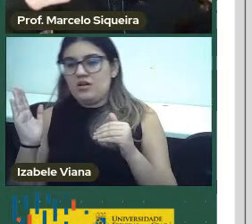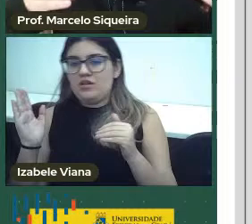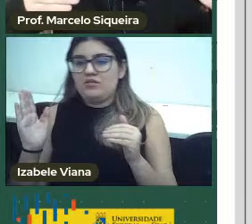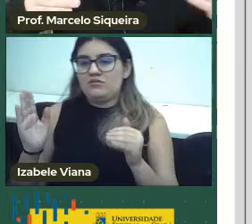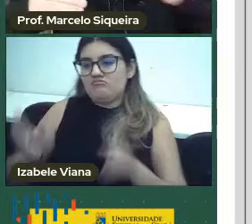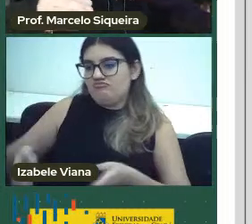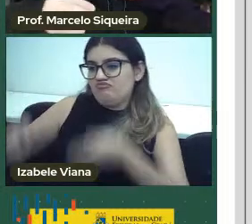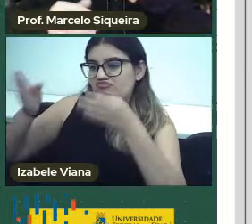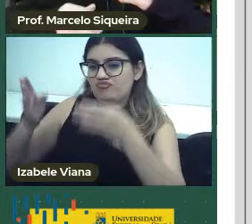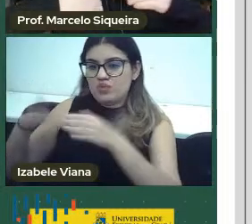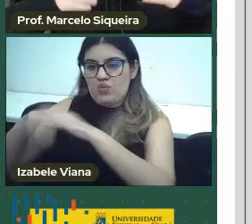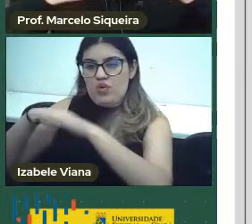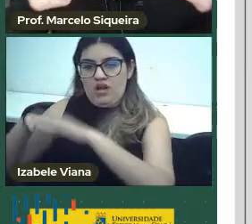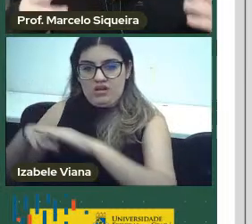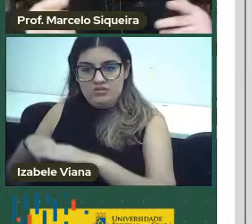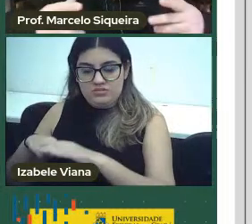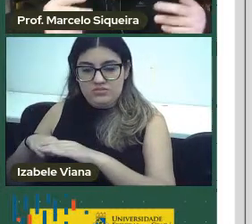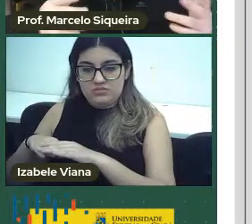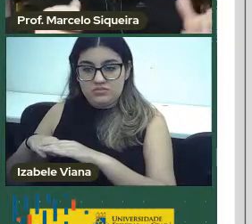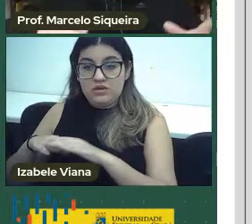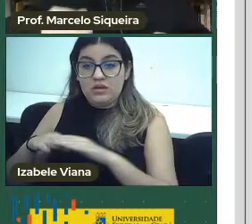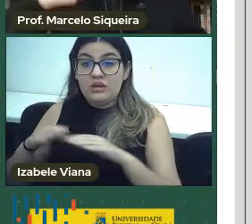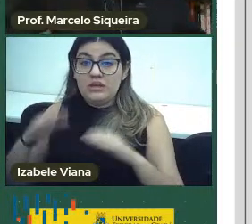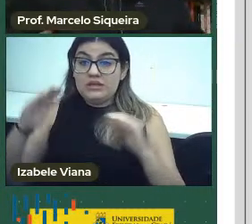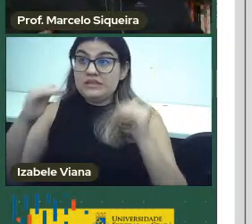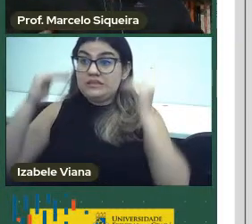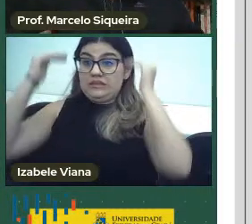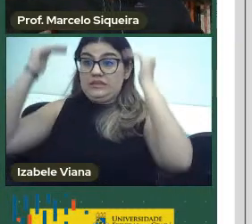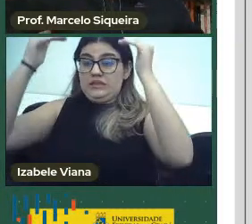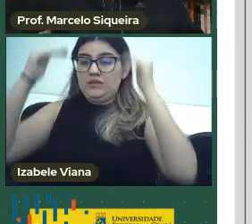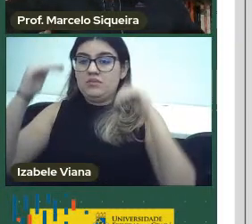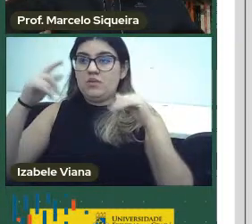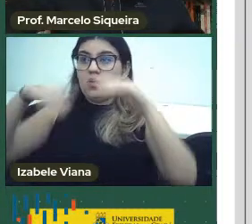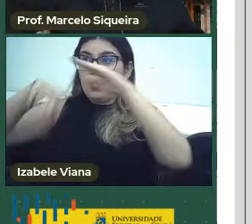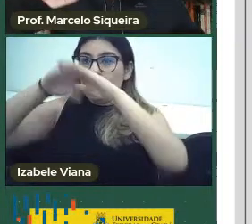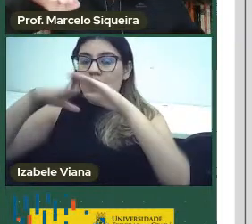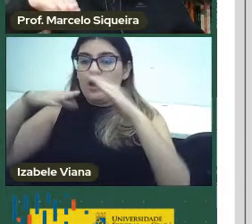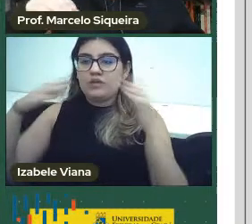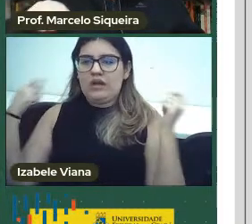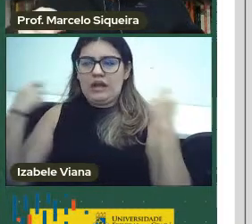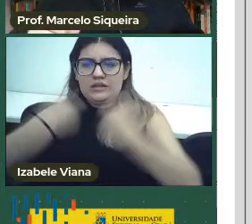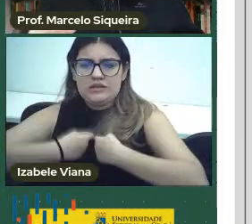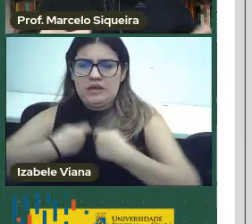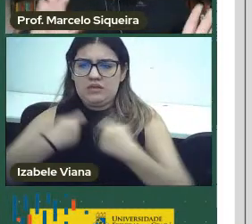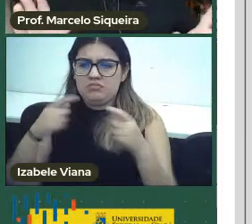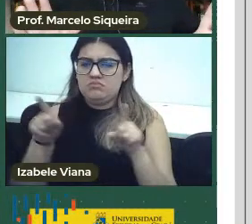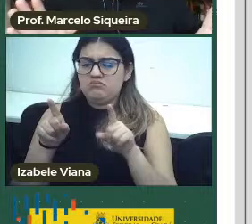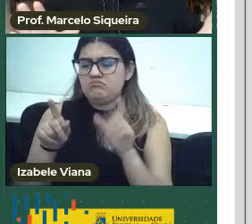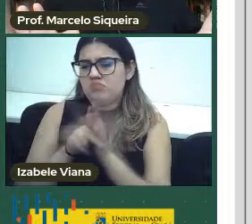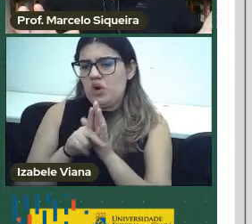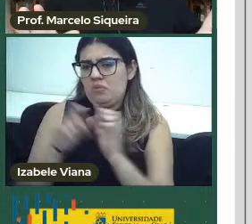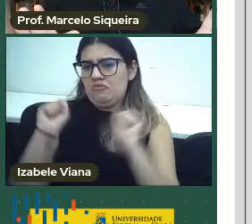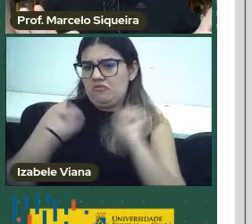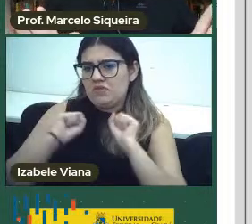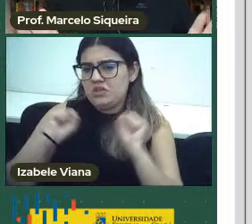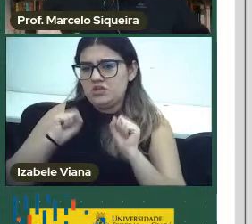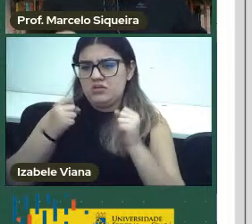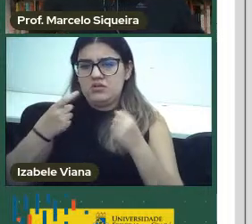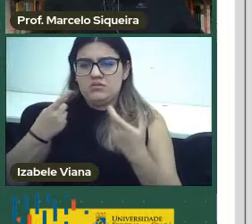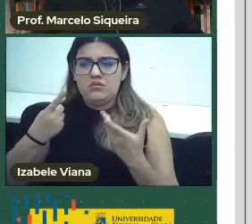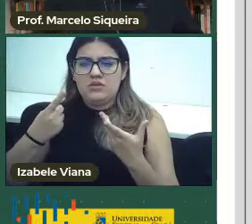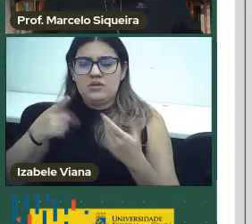de cima do armário, eu guardo casaco, roupa de frio, mala, né? Alguma coisa desse sentido.